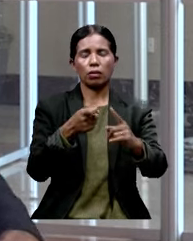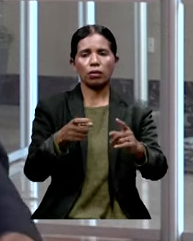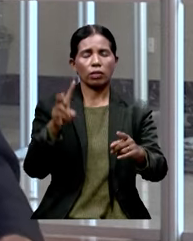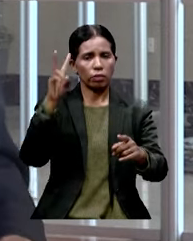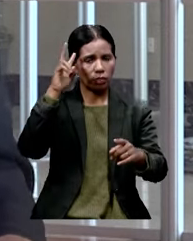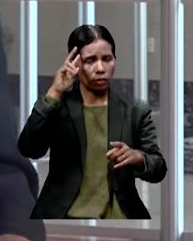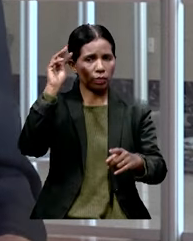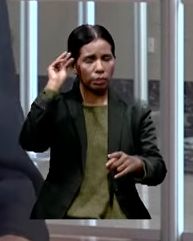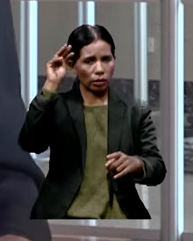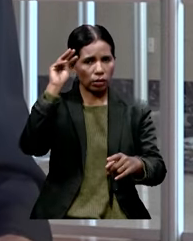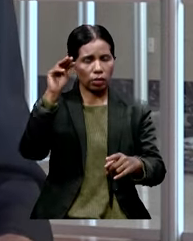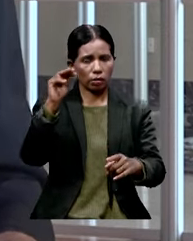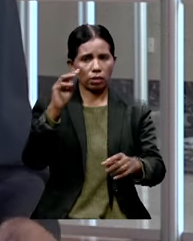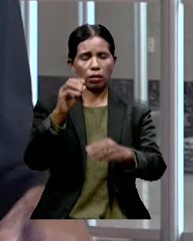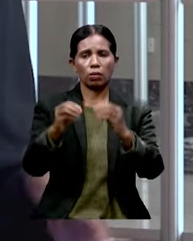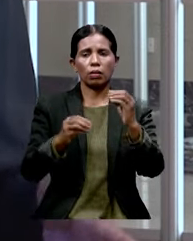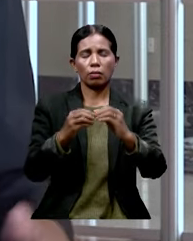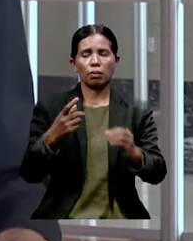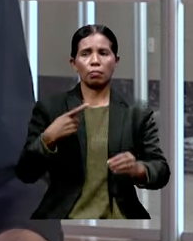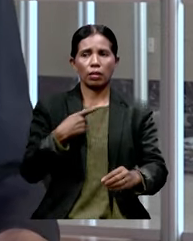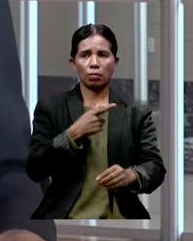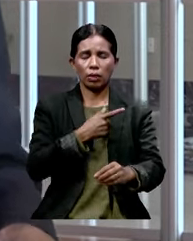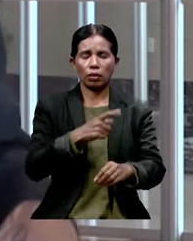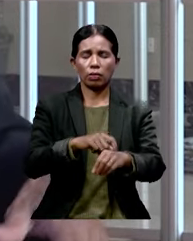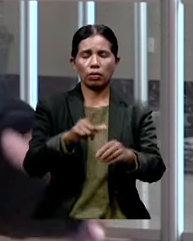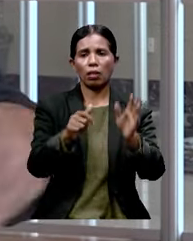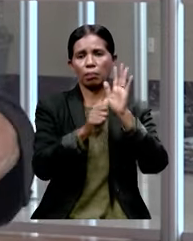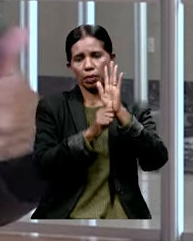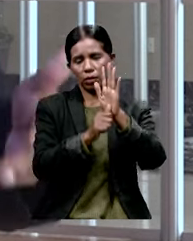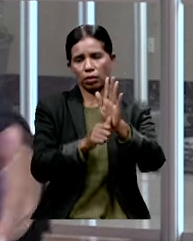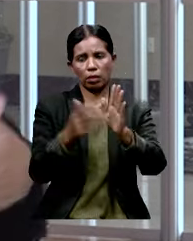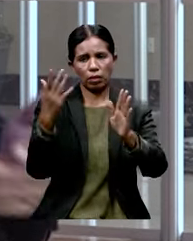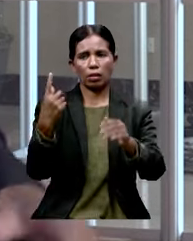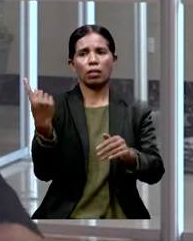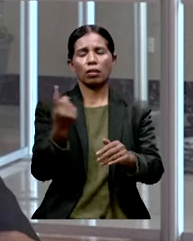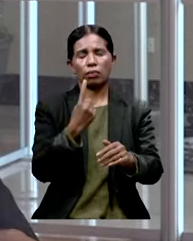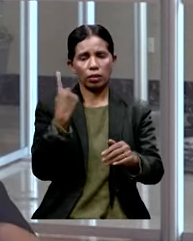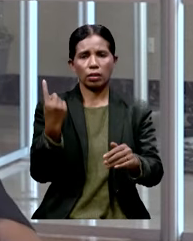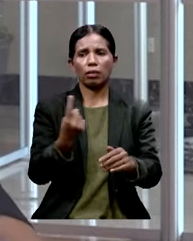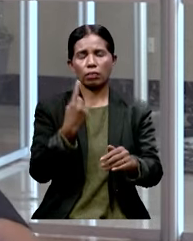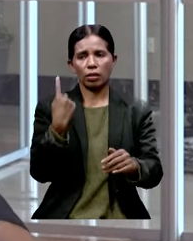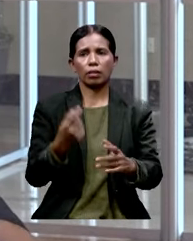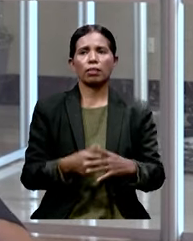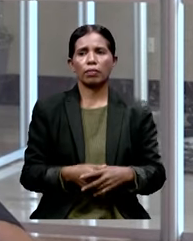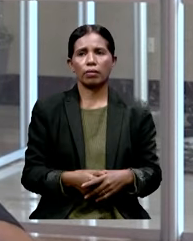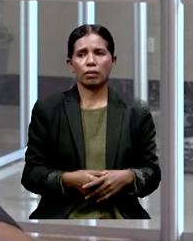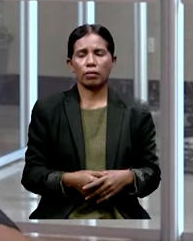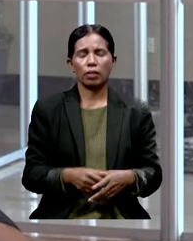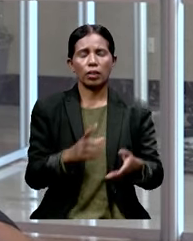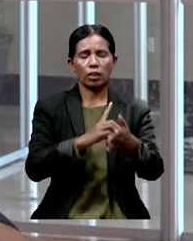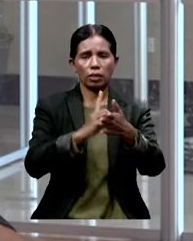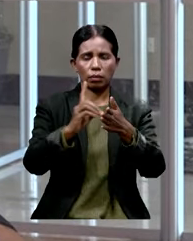vice-ministro assuntos parlamentares apresenta em Vauna, como bibicona, bibicona. Semana